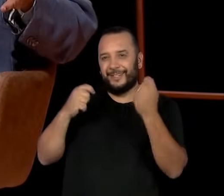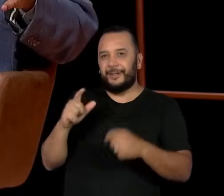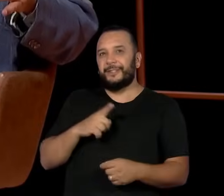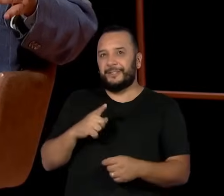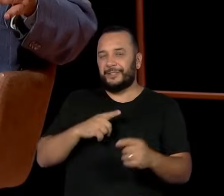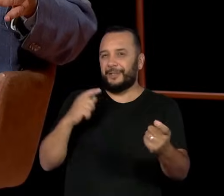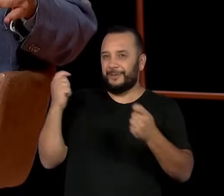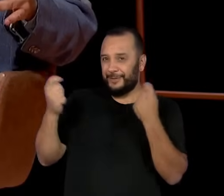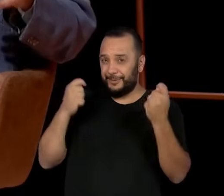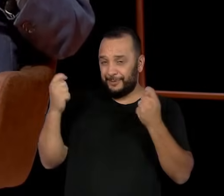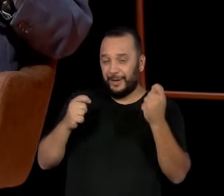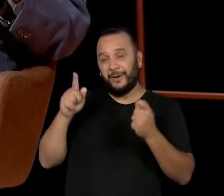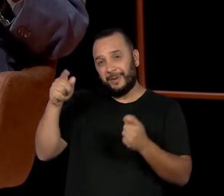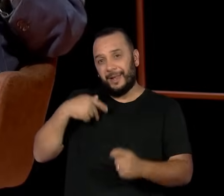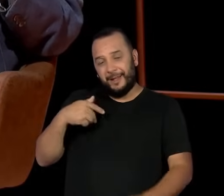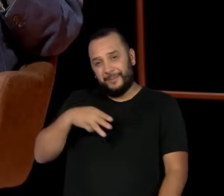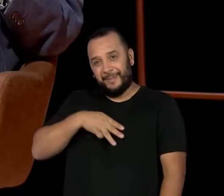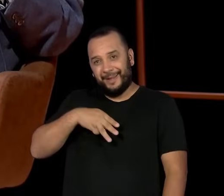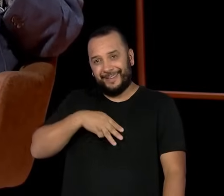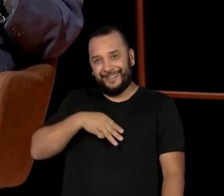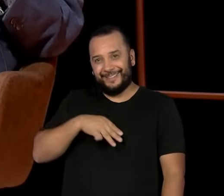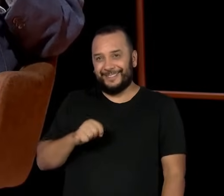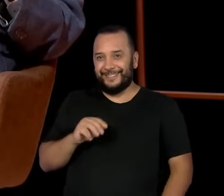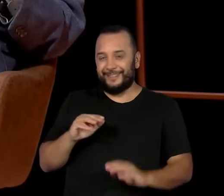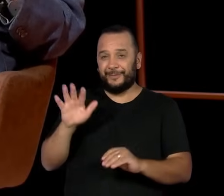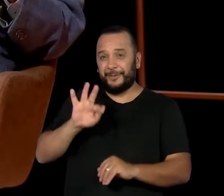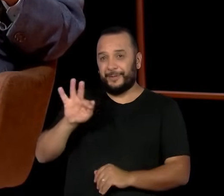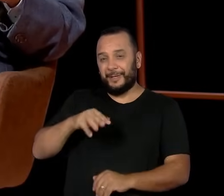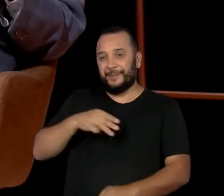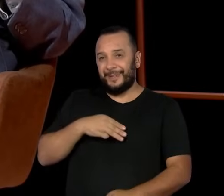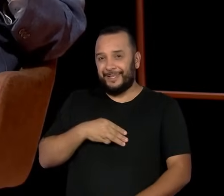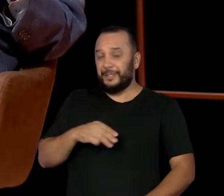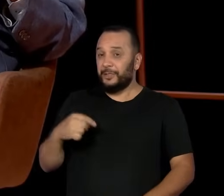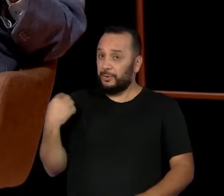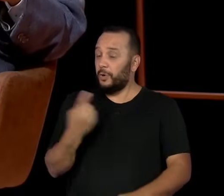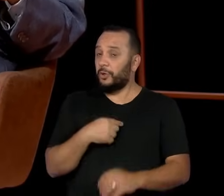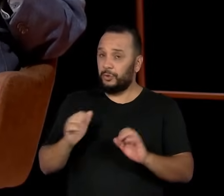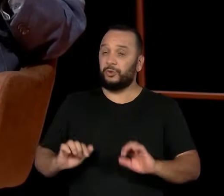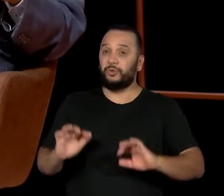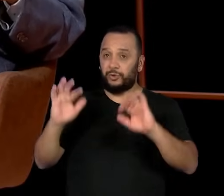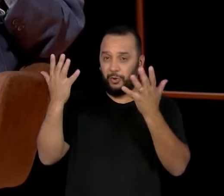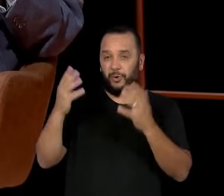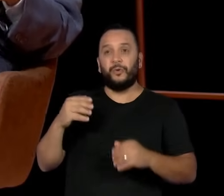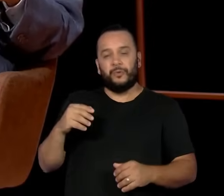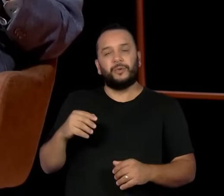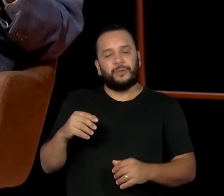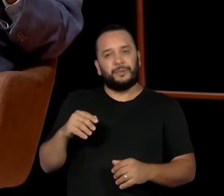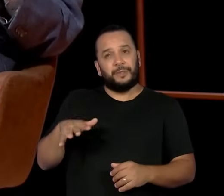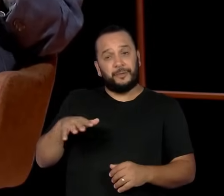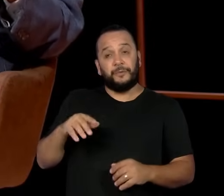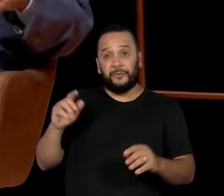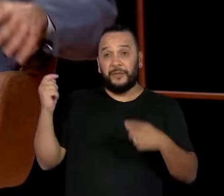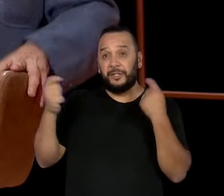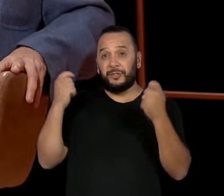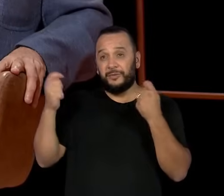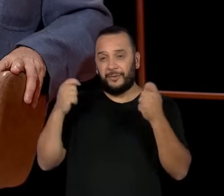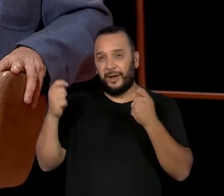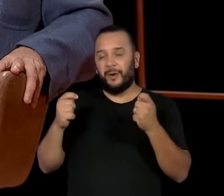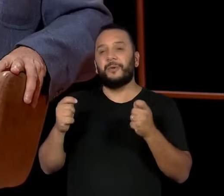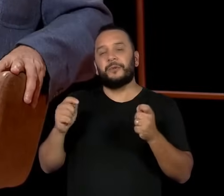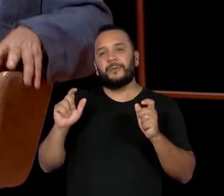da Balança do Mackenzie, eu falei, nós vamos fazer o Show da Balança, que era da Faculdade de Direito. Vamos fazer o Festival da